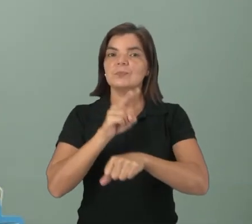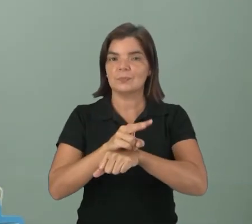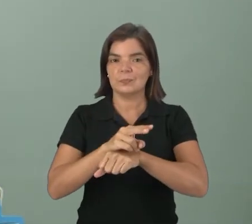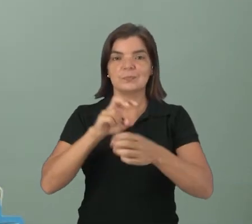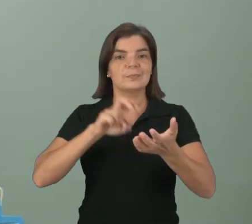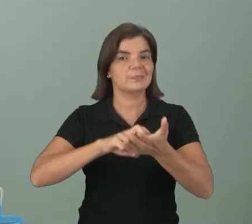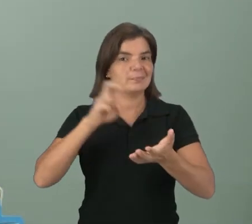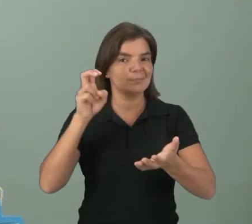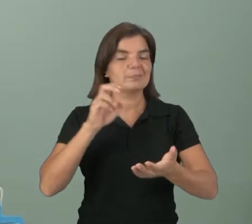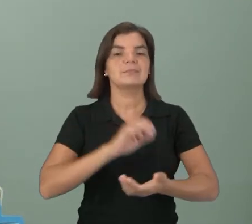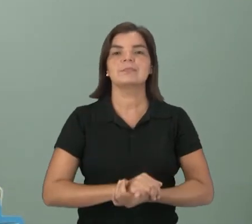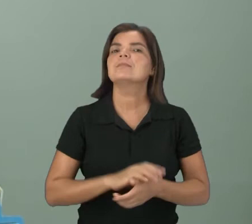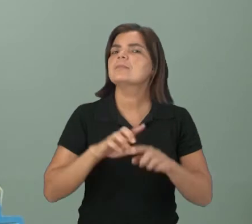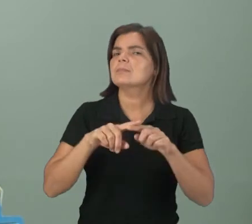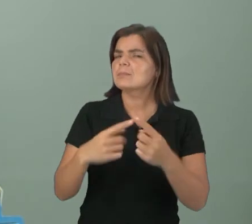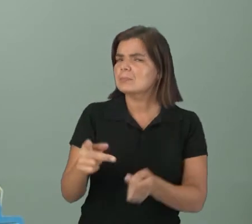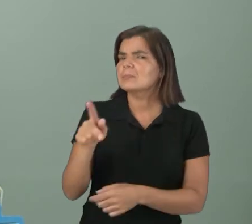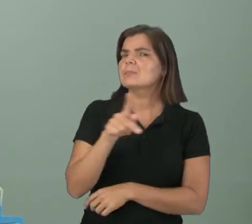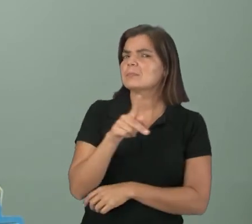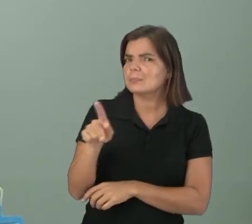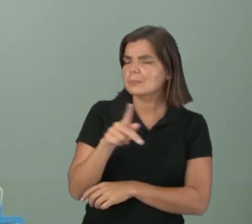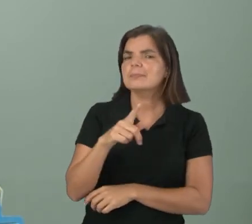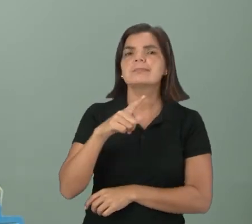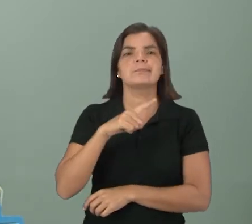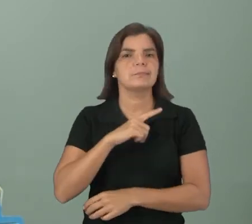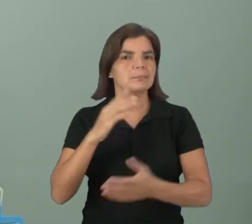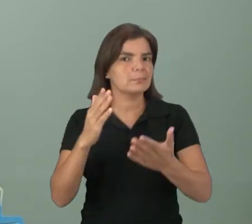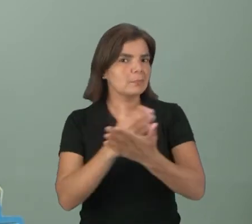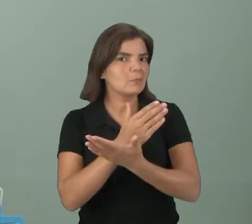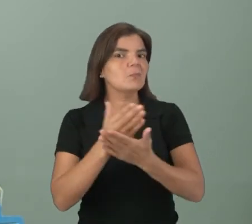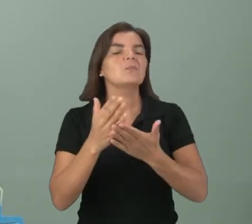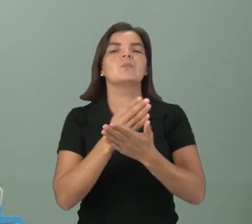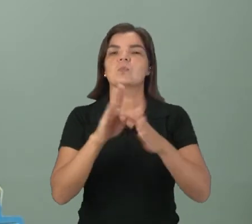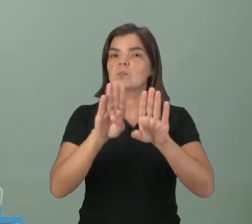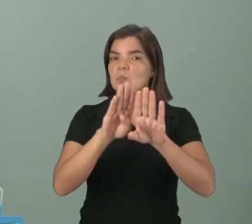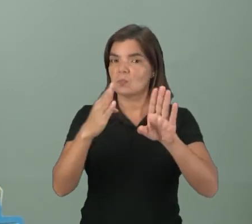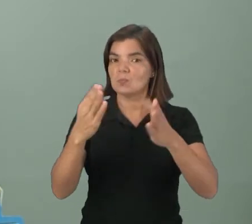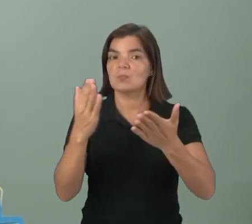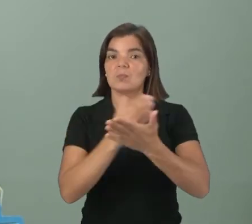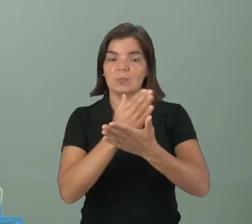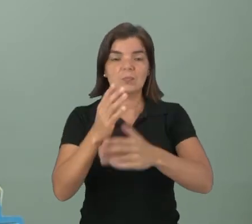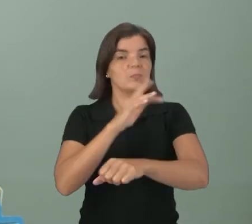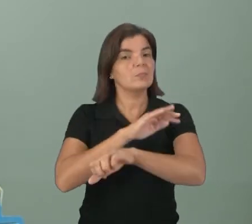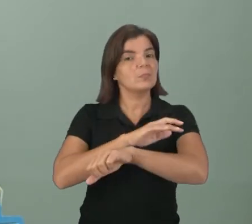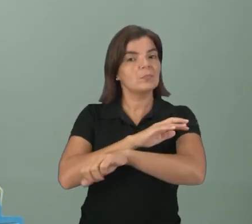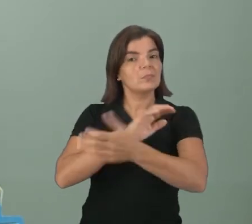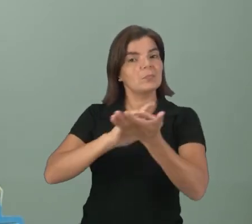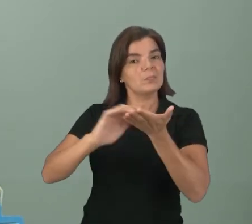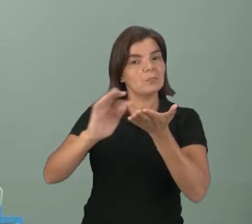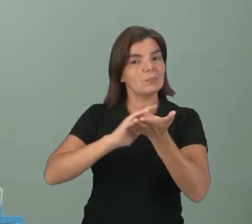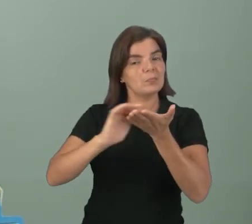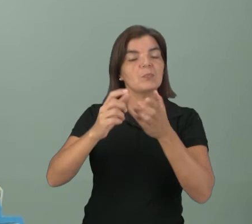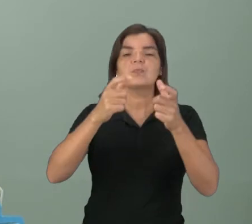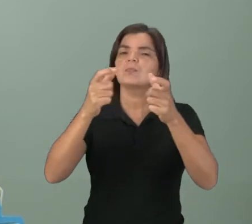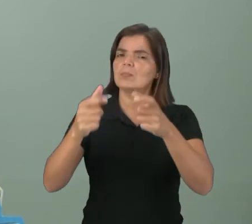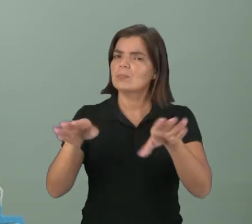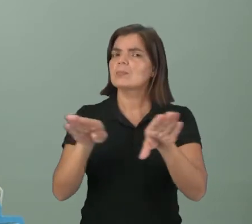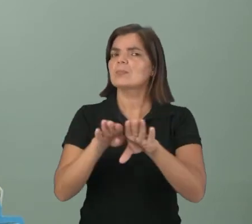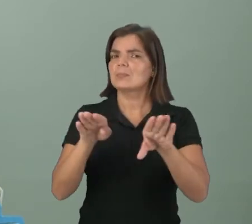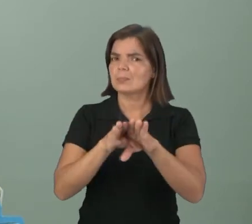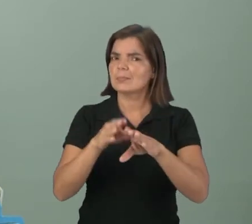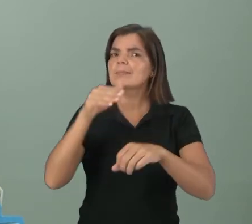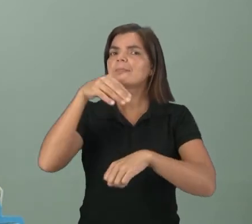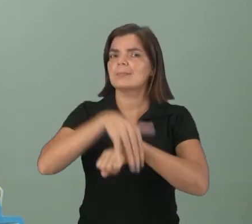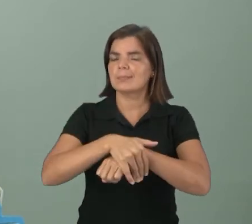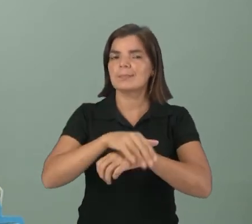o dia as professora tem alguns porteiros que trabalham em algumas secretarias outras repartições que